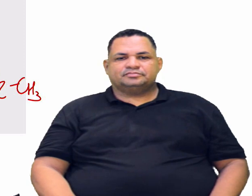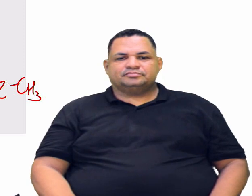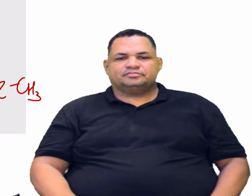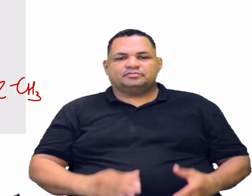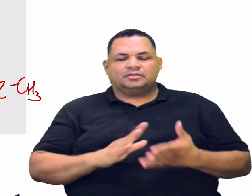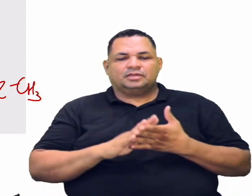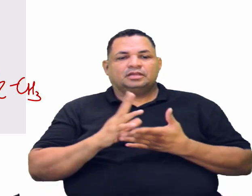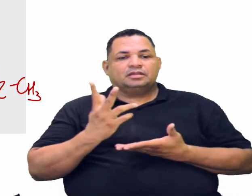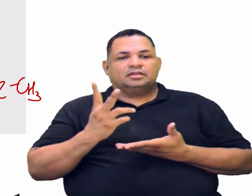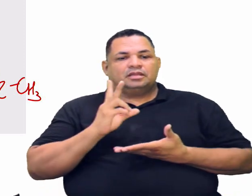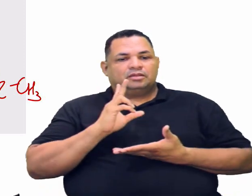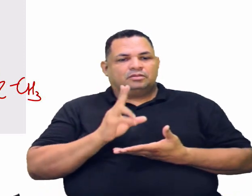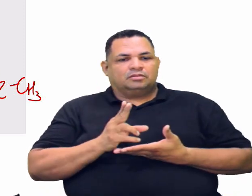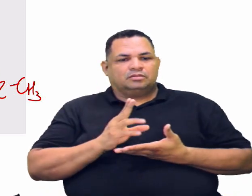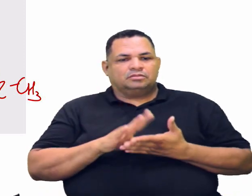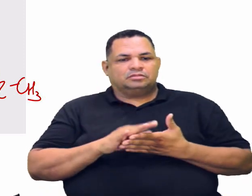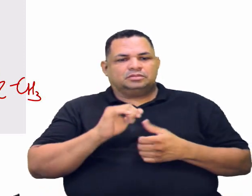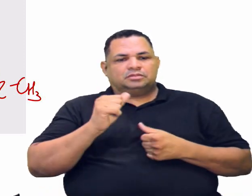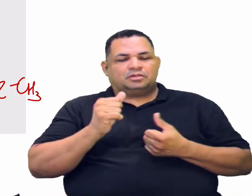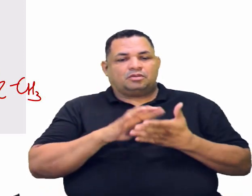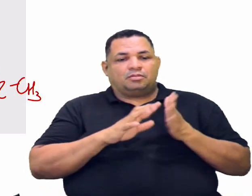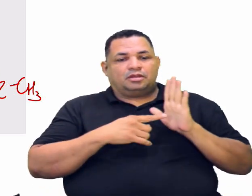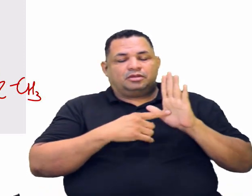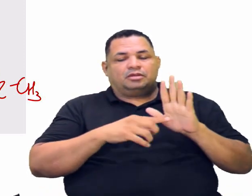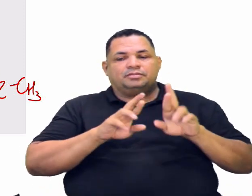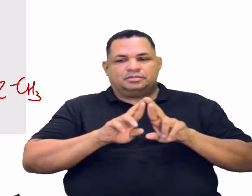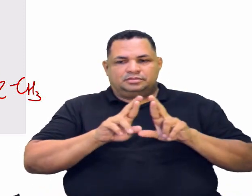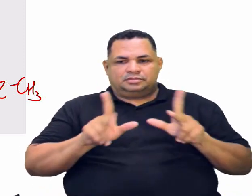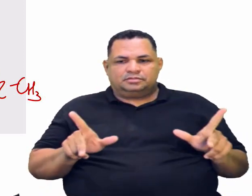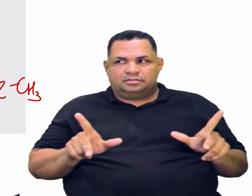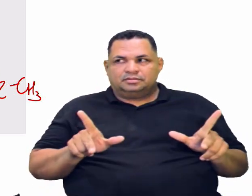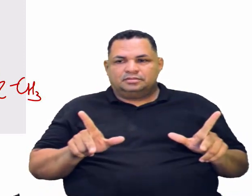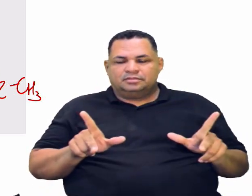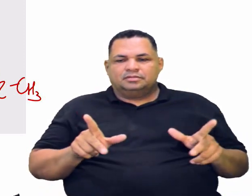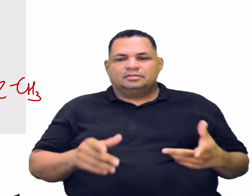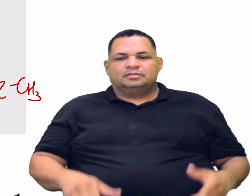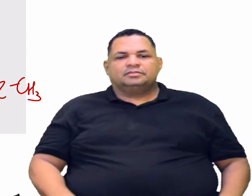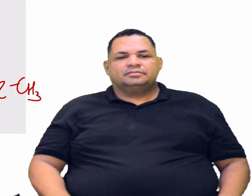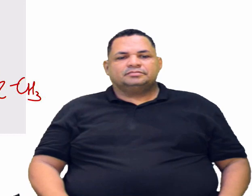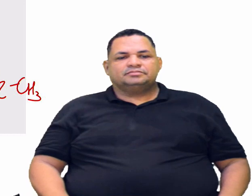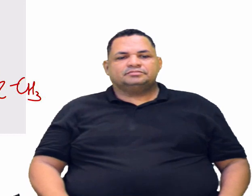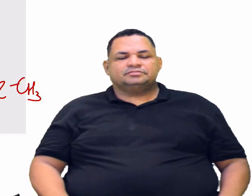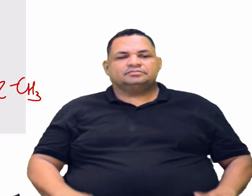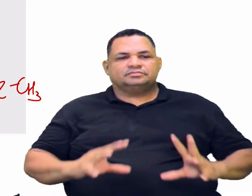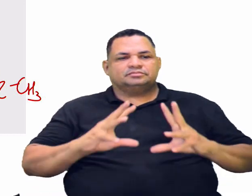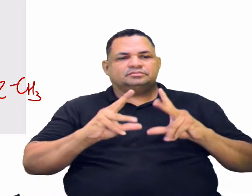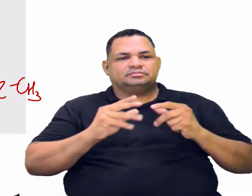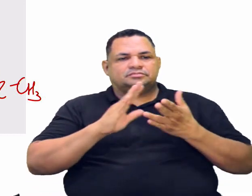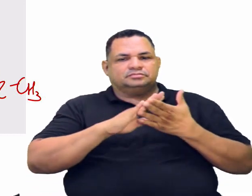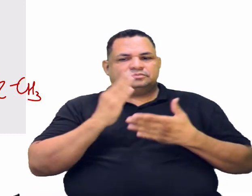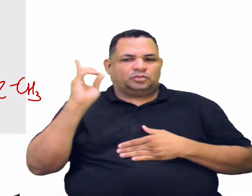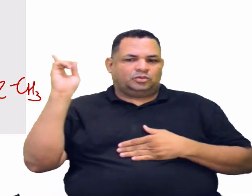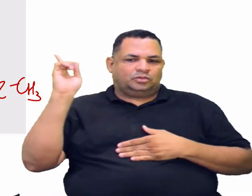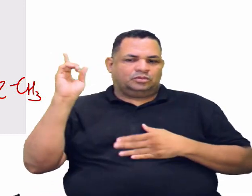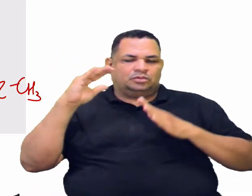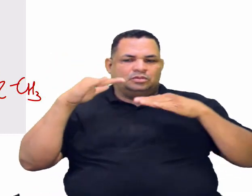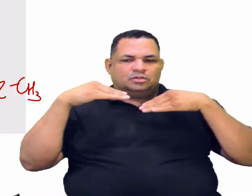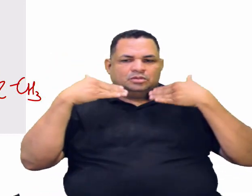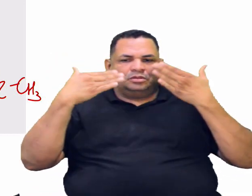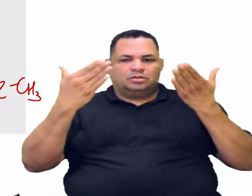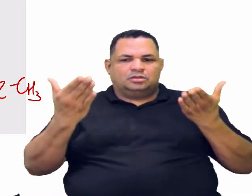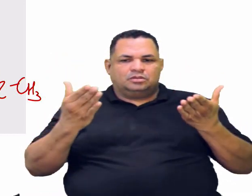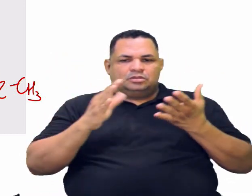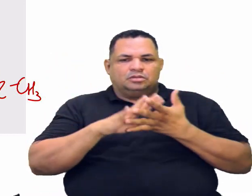é a mesma coisa, tá, gente? Só o modo de representar aqui é diferente. Então, esse cara todinho aqui, quando